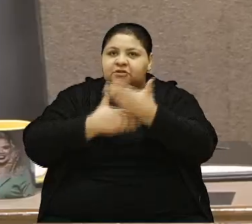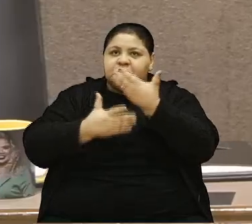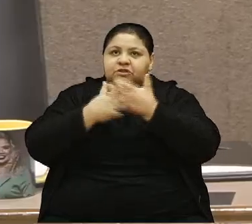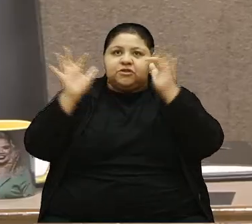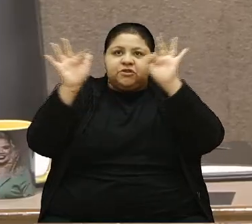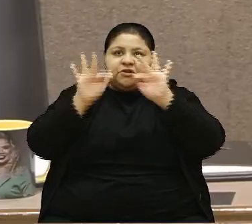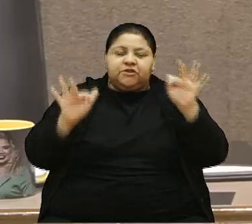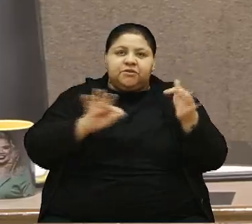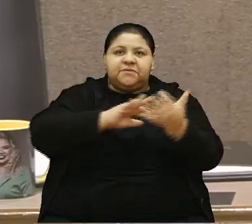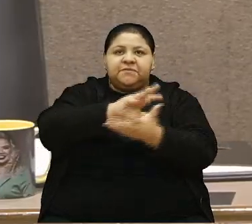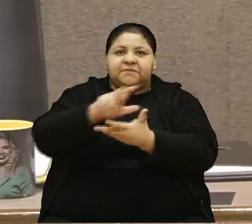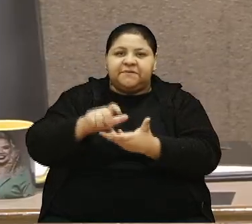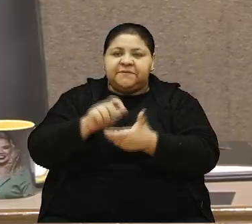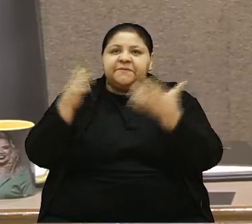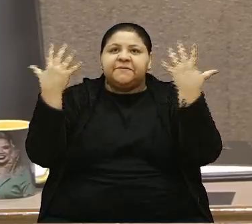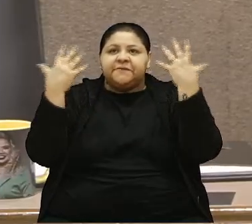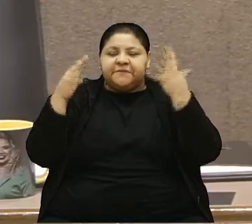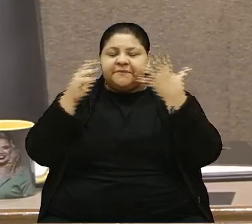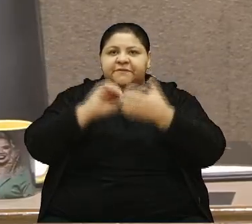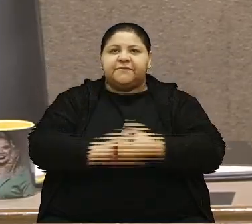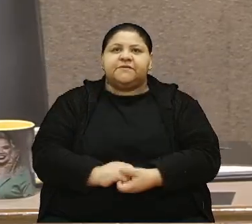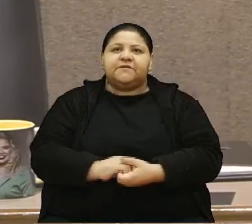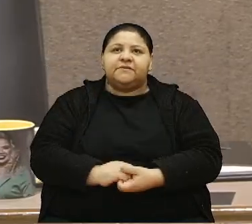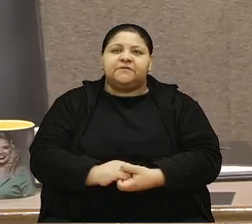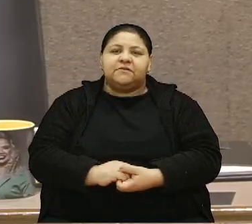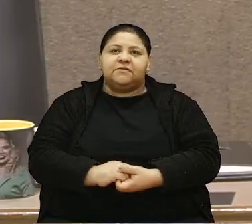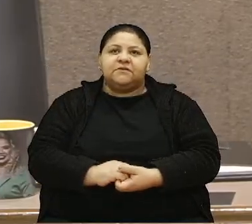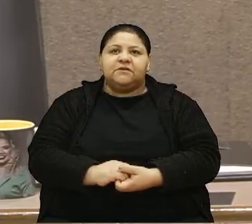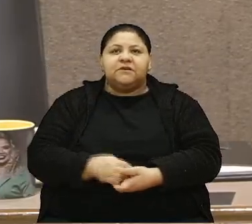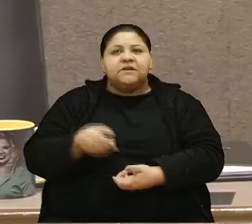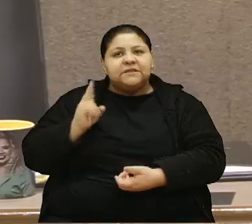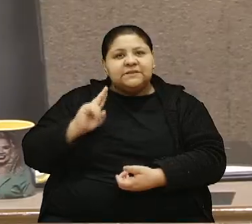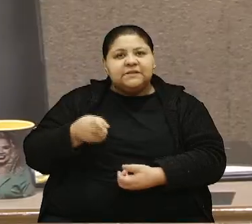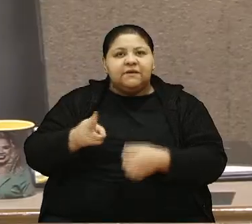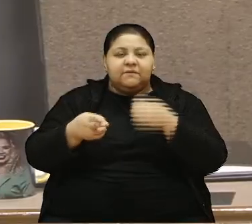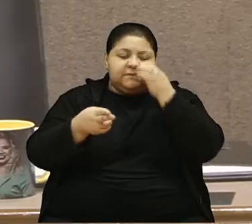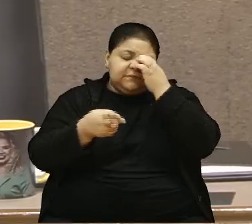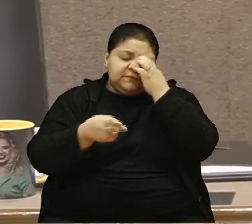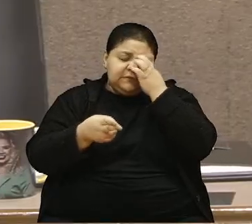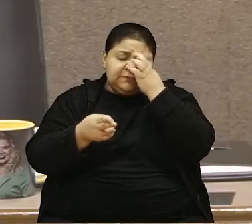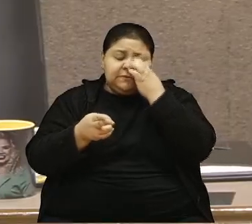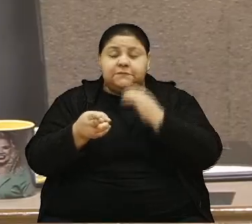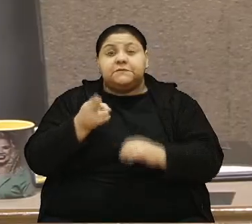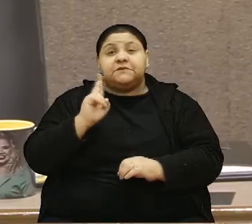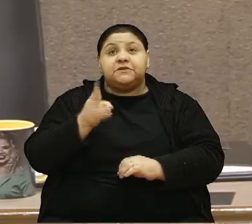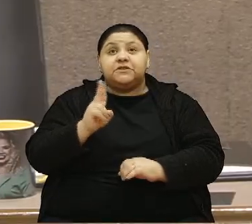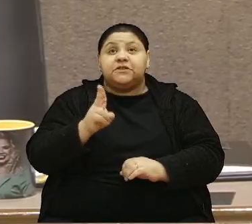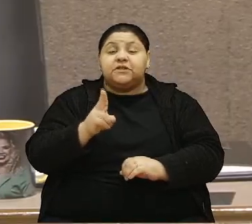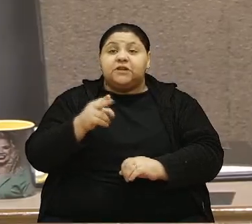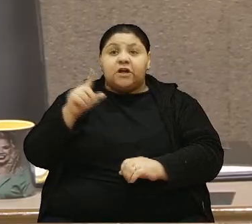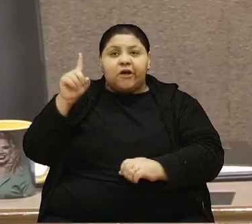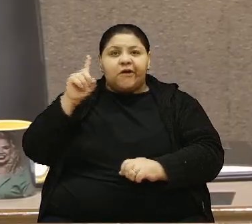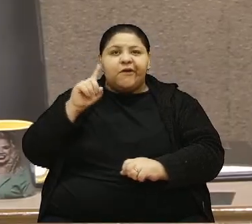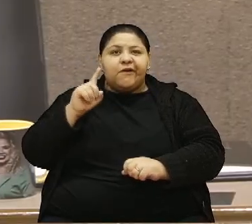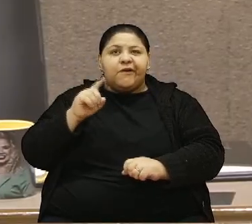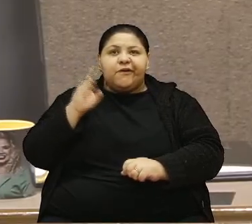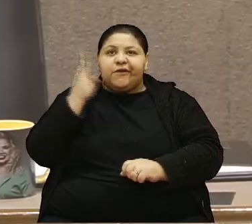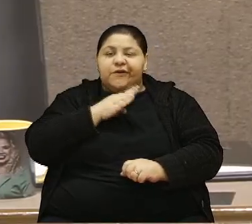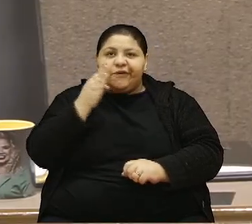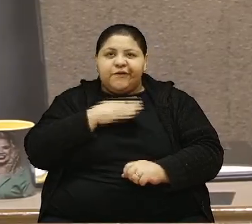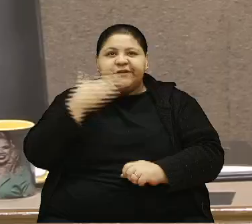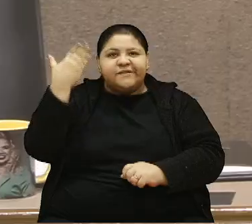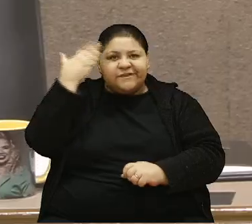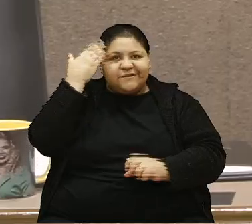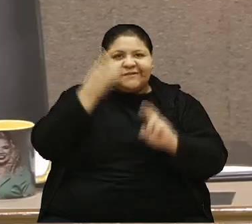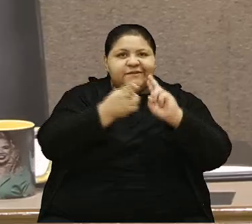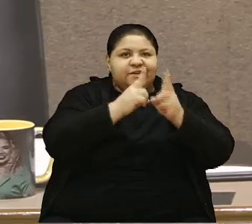mundo a ti, meus parabéns, e uma moça que está sempre ali na correria do dia a dia. Sabemos que o urbanismo e